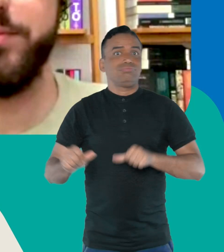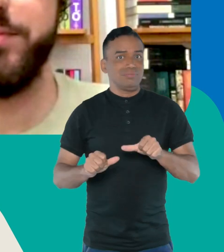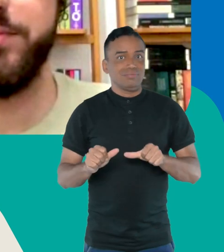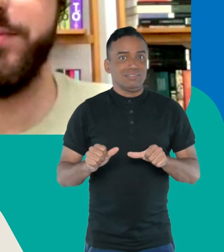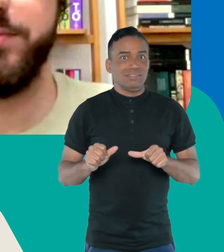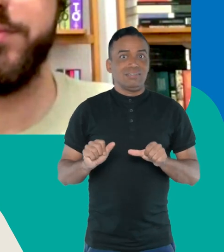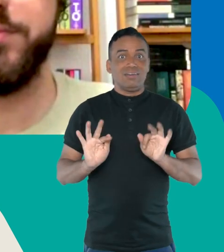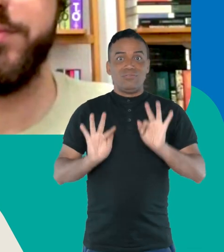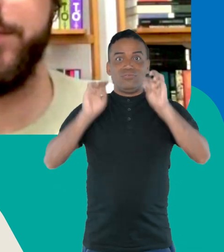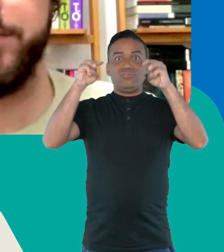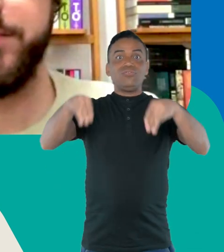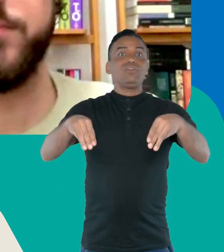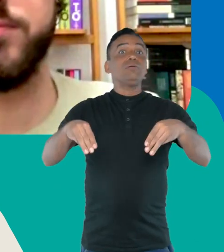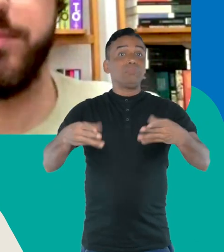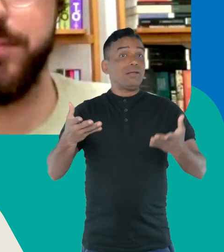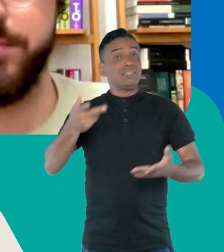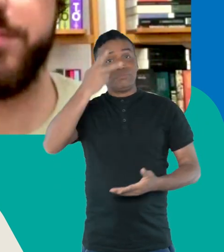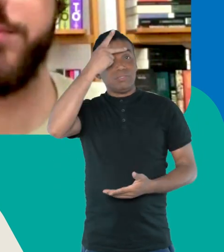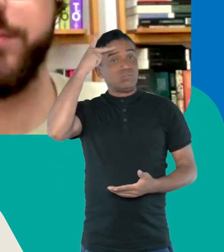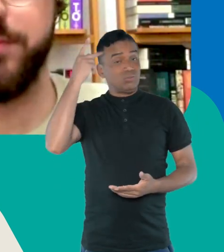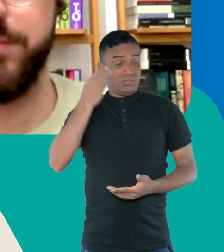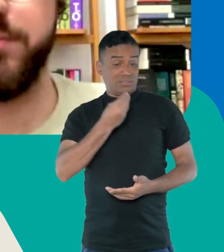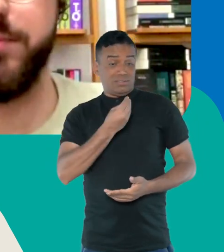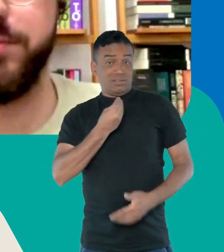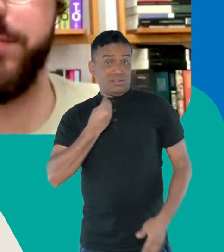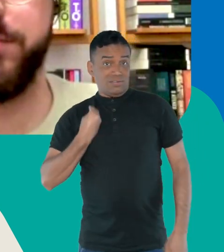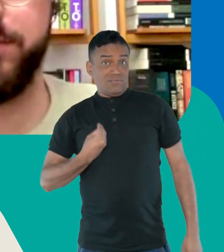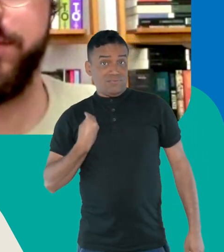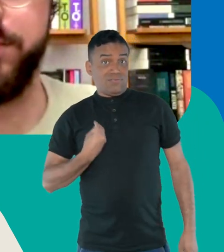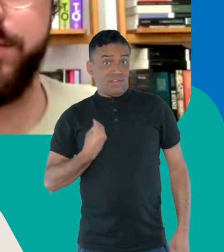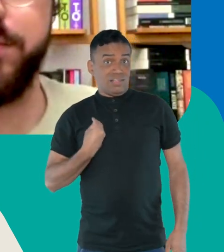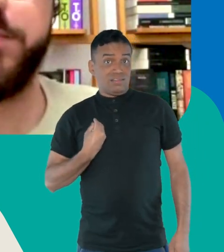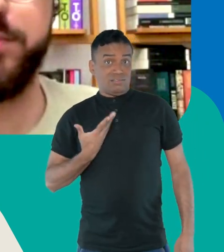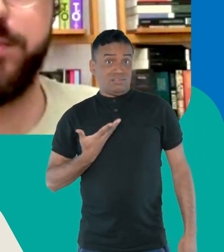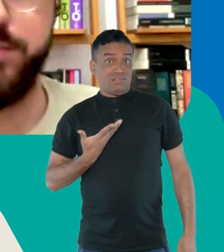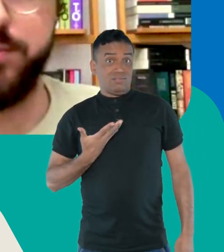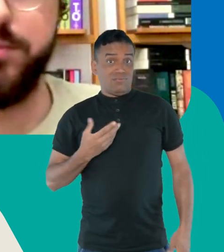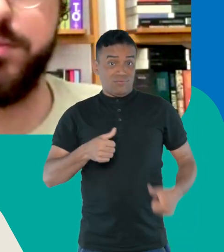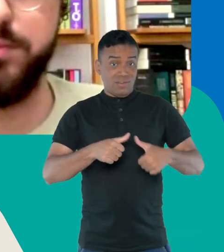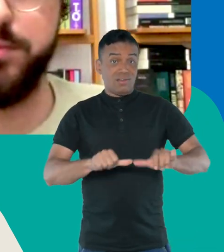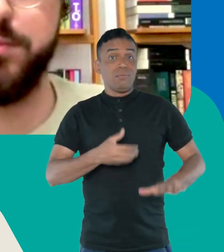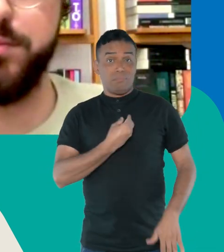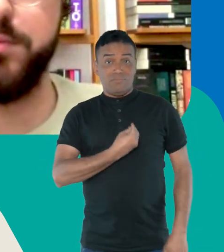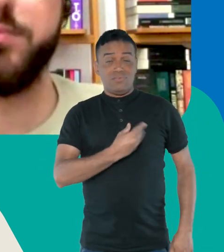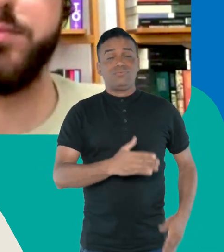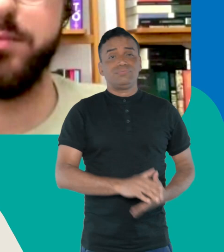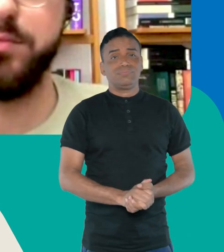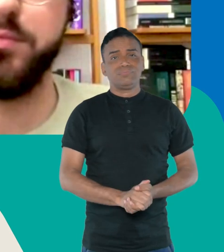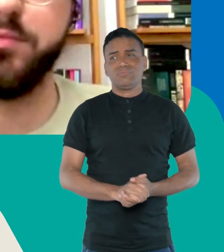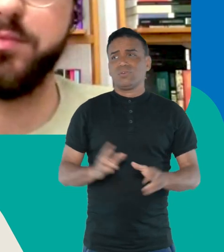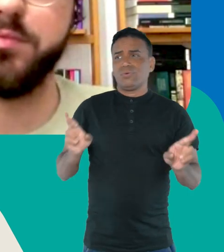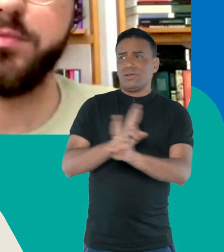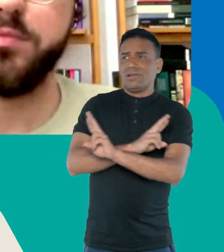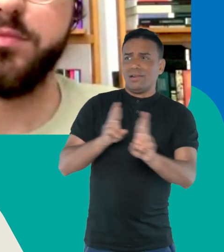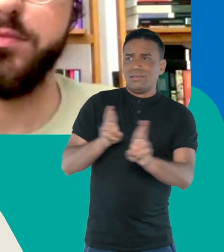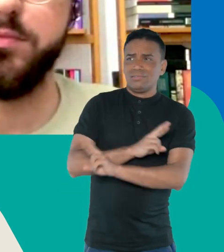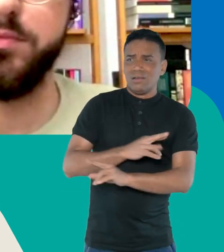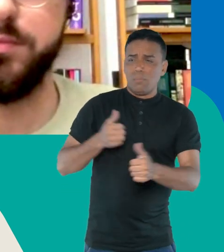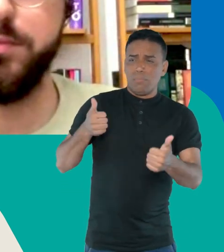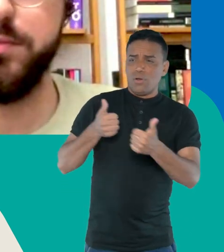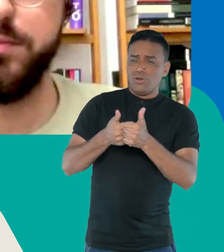para quem fica, o fim do outro para quem fica. A gente está falando de relações muito próximas, a gente está falando de perdas